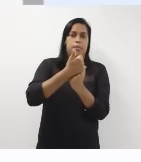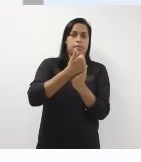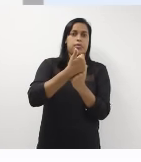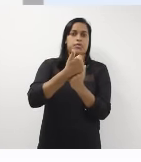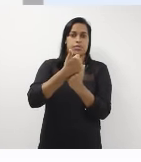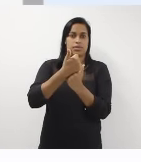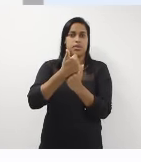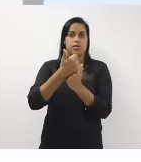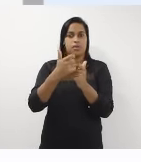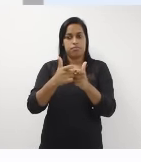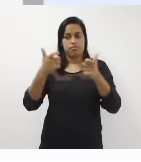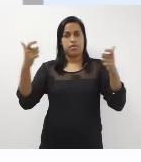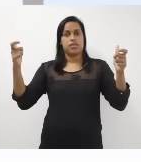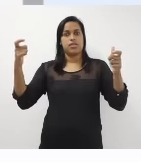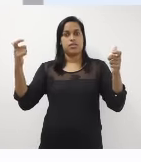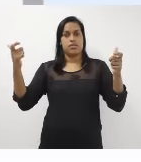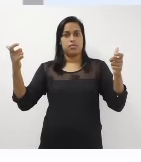estoque máximo e vai